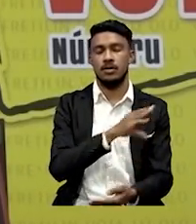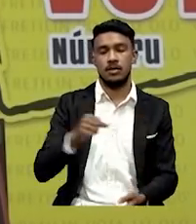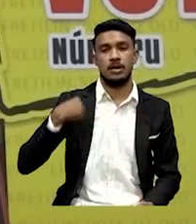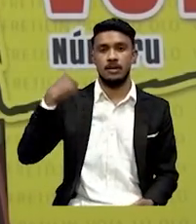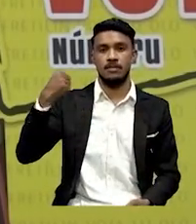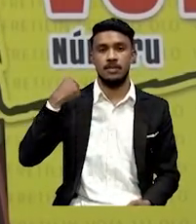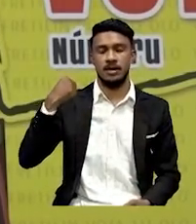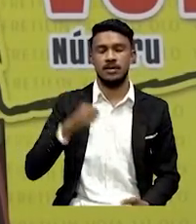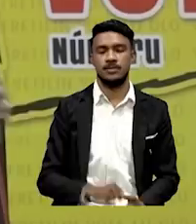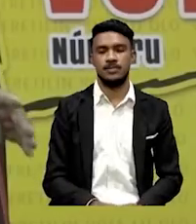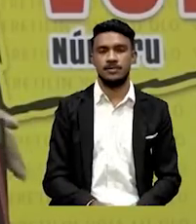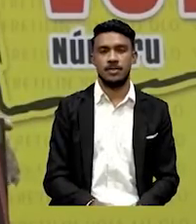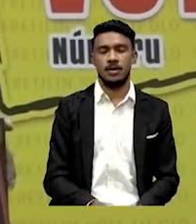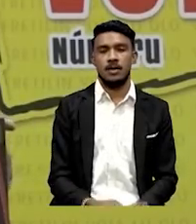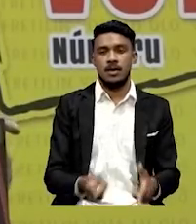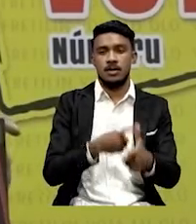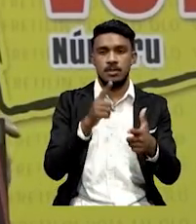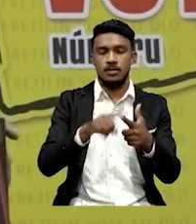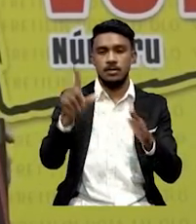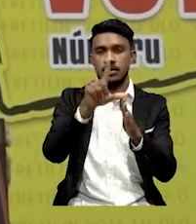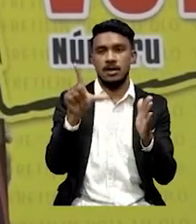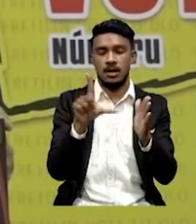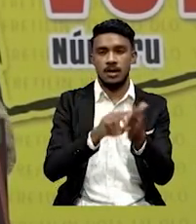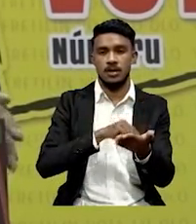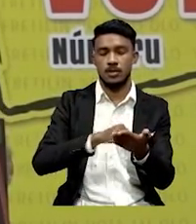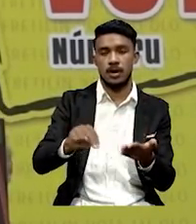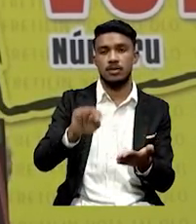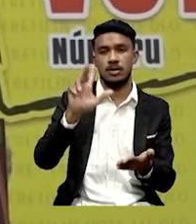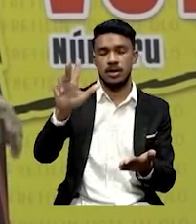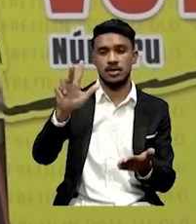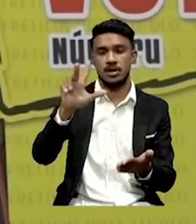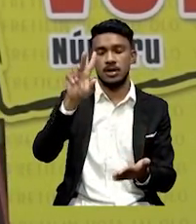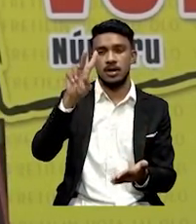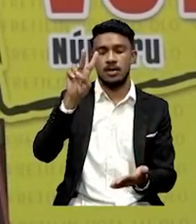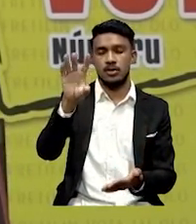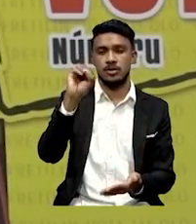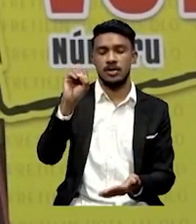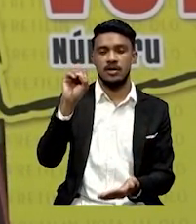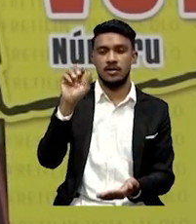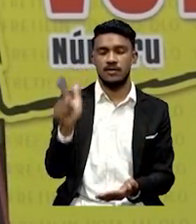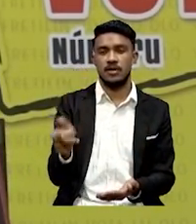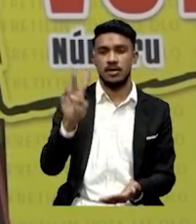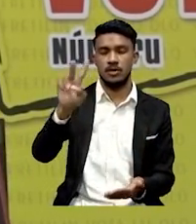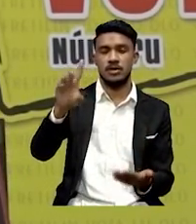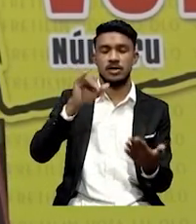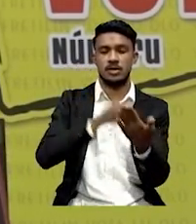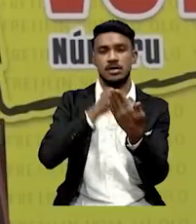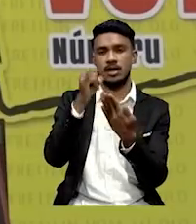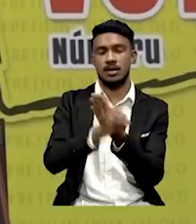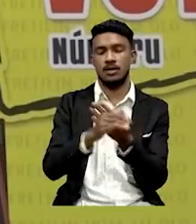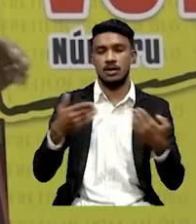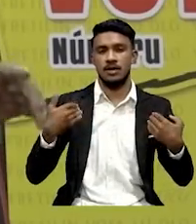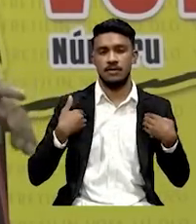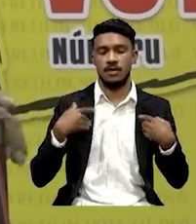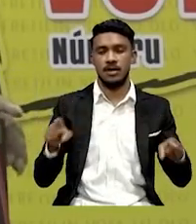eleitoral. Decreto Governo número 3/2022, desde janeiro. A nessa